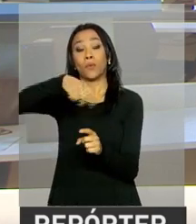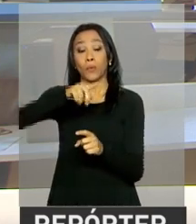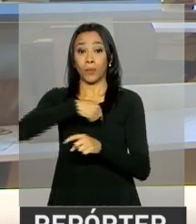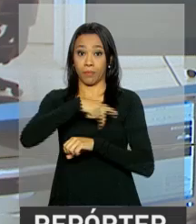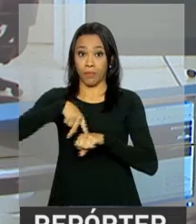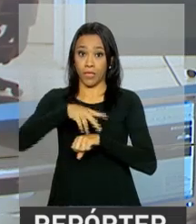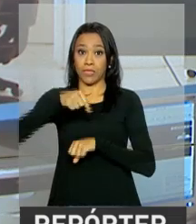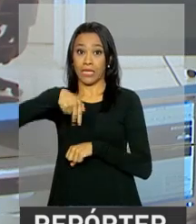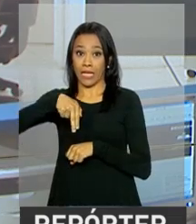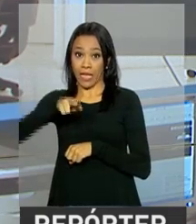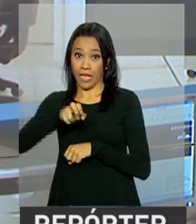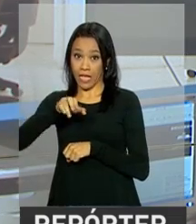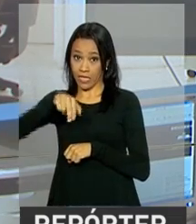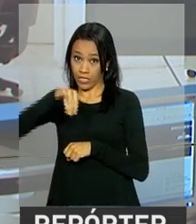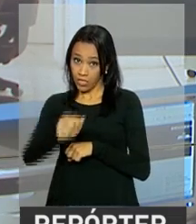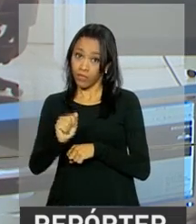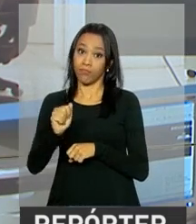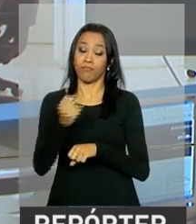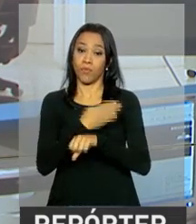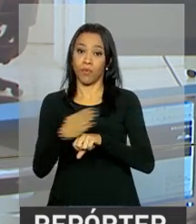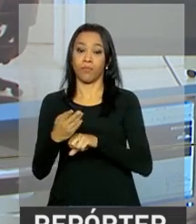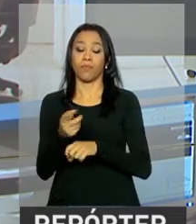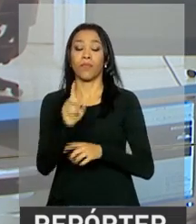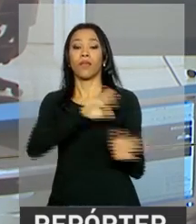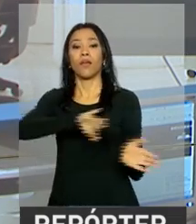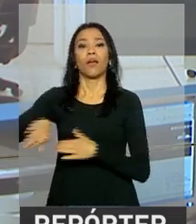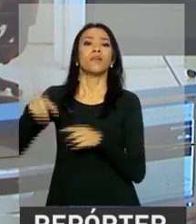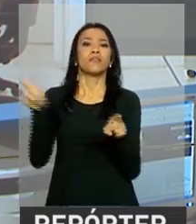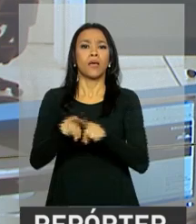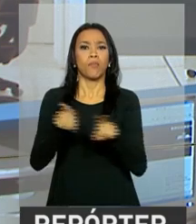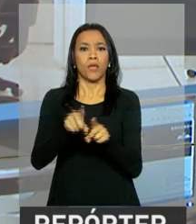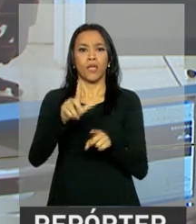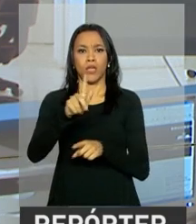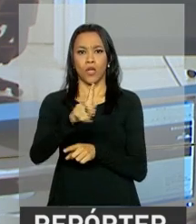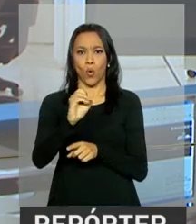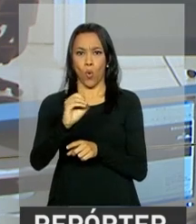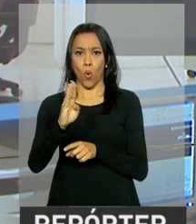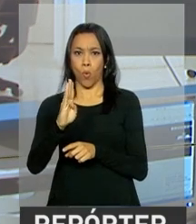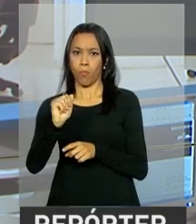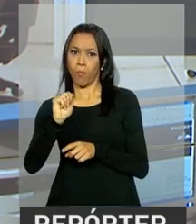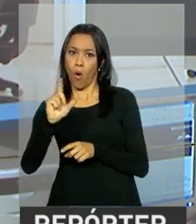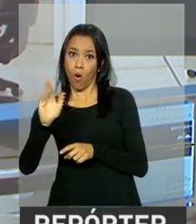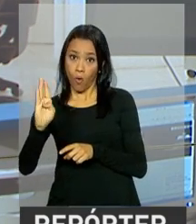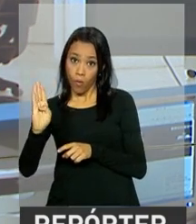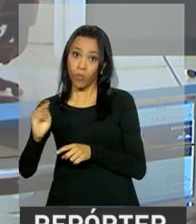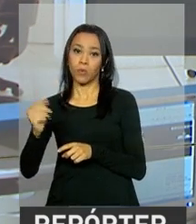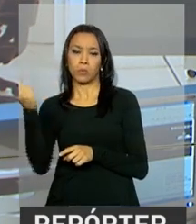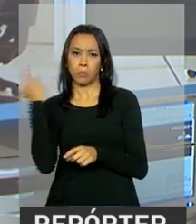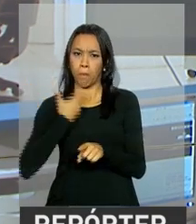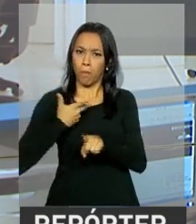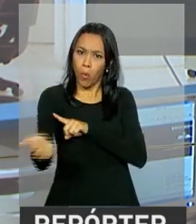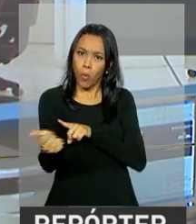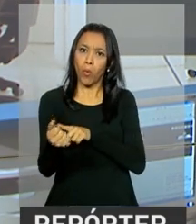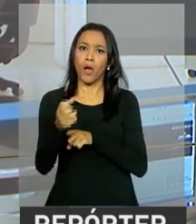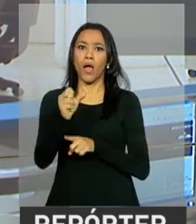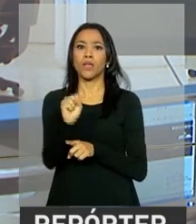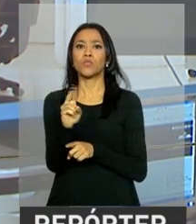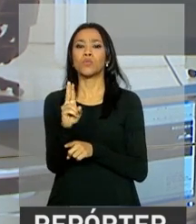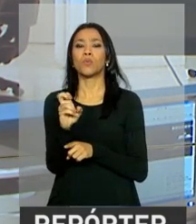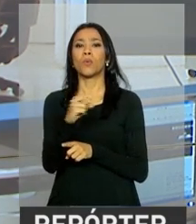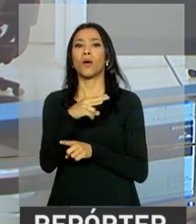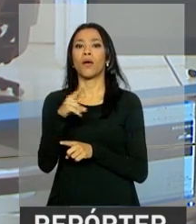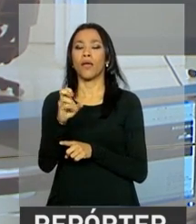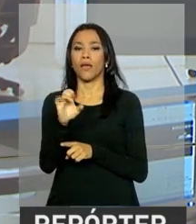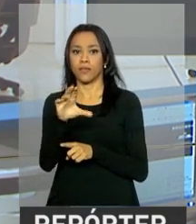bronze. E o golbol brasileiro estreou com vitória ao derrotar a Suécia por 9-6. No nado livre